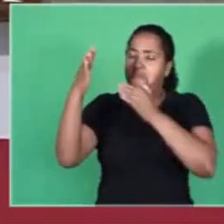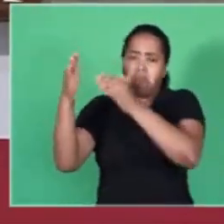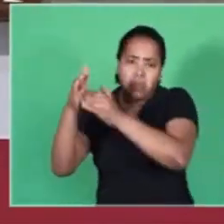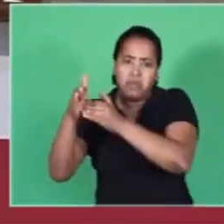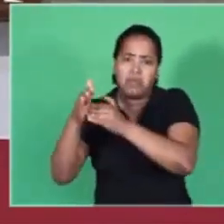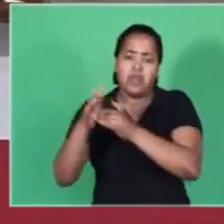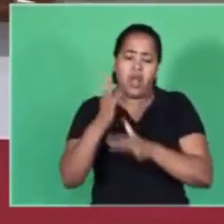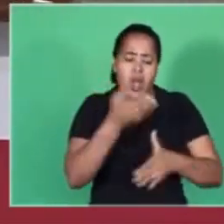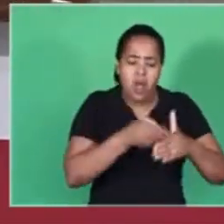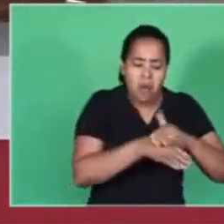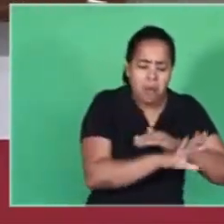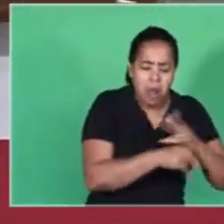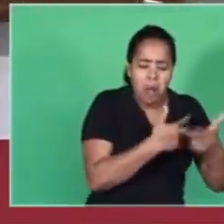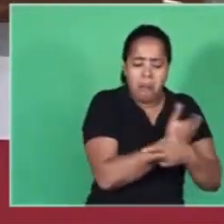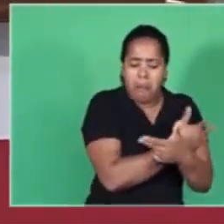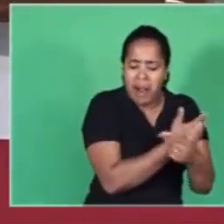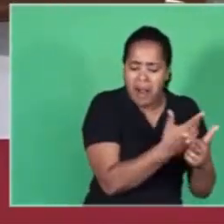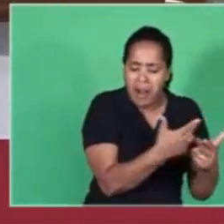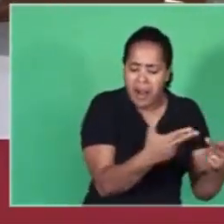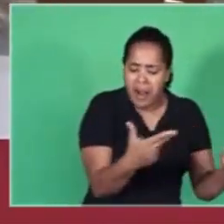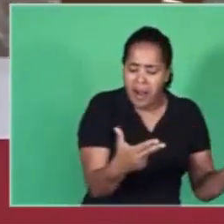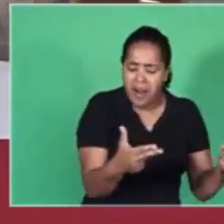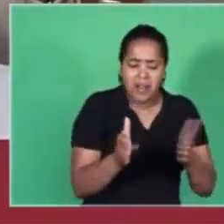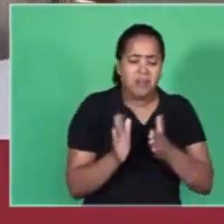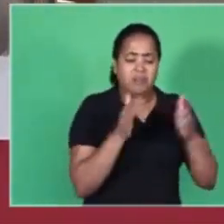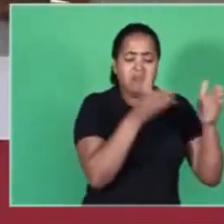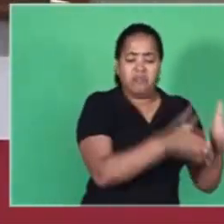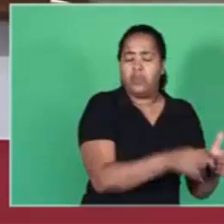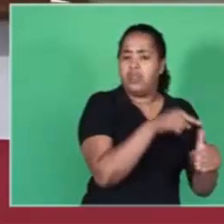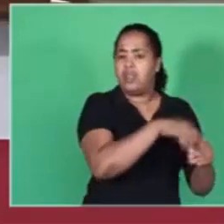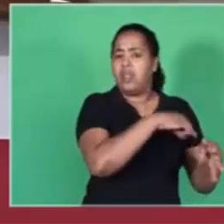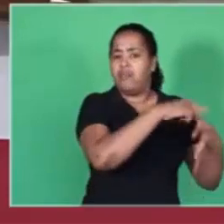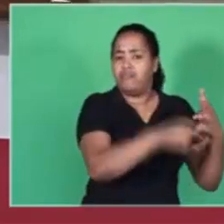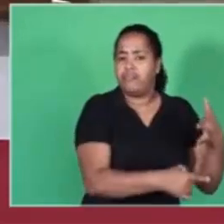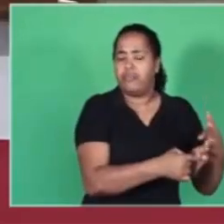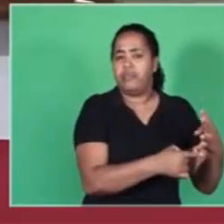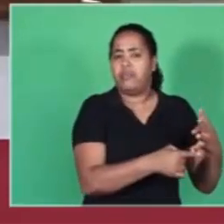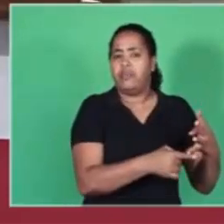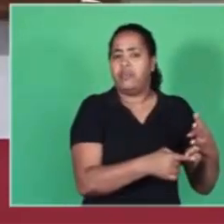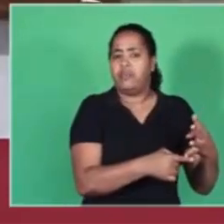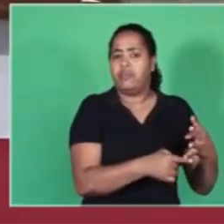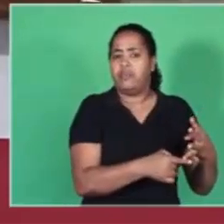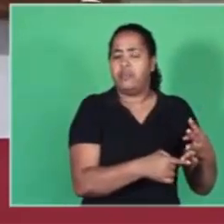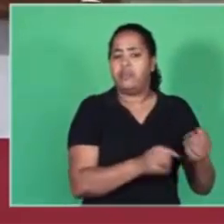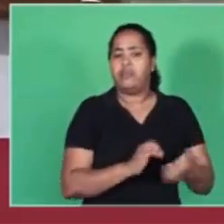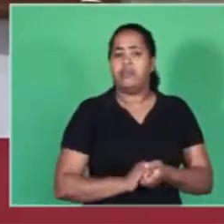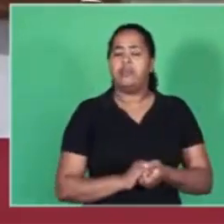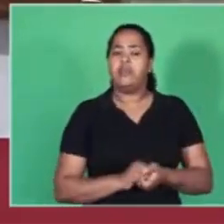hermenêutica, propedêutica, exagoge. Ela tem que usar tudo isso. São meios